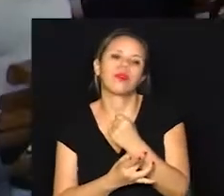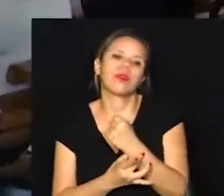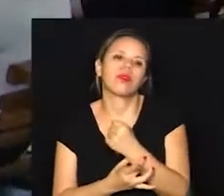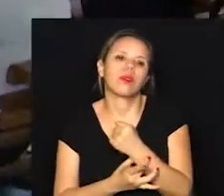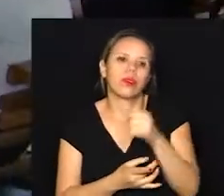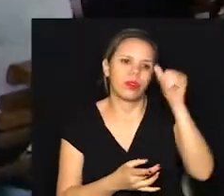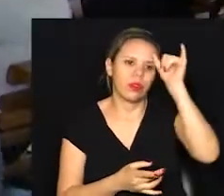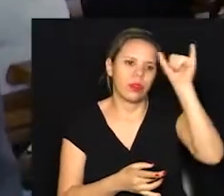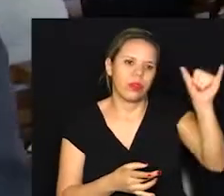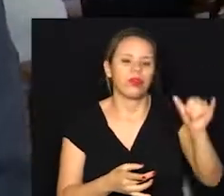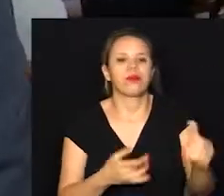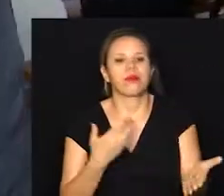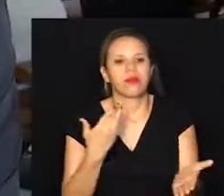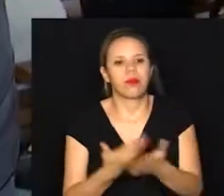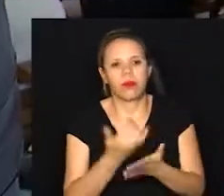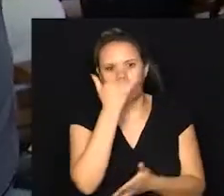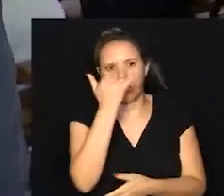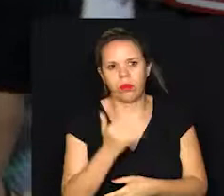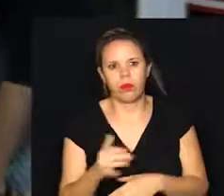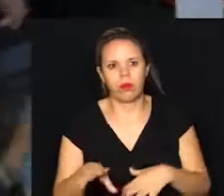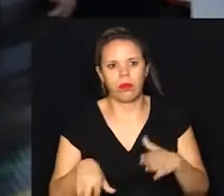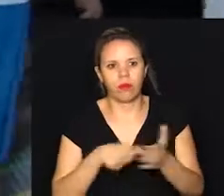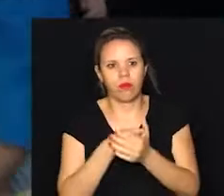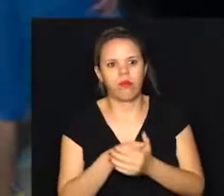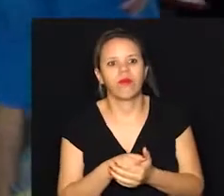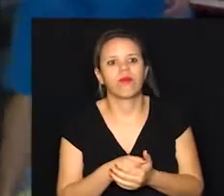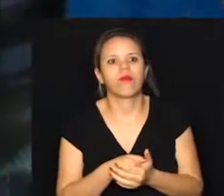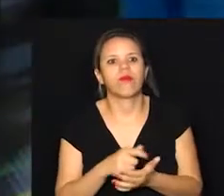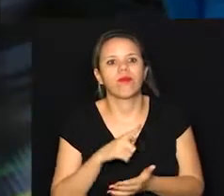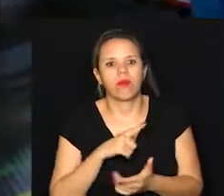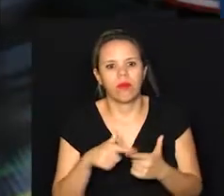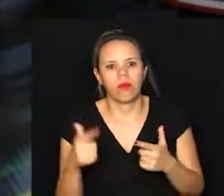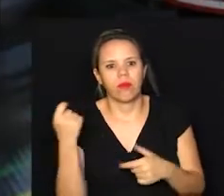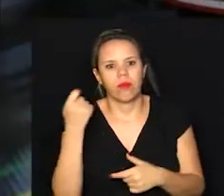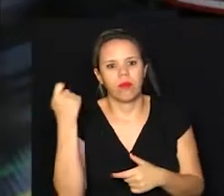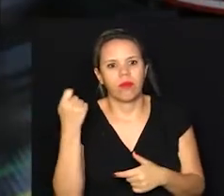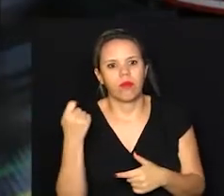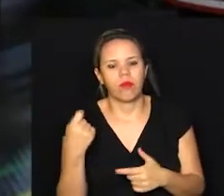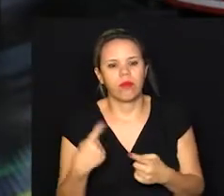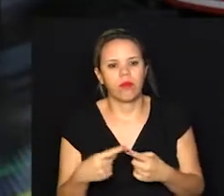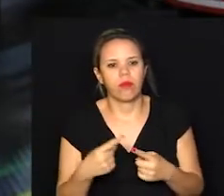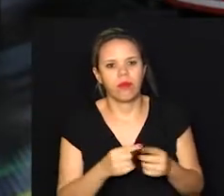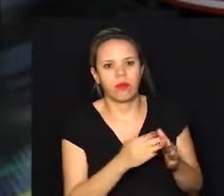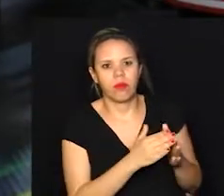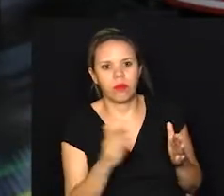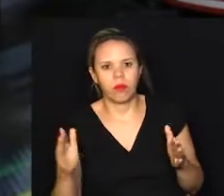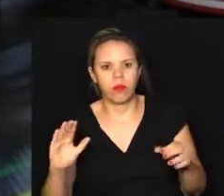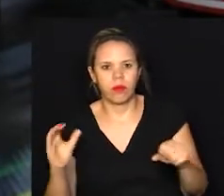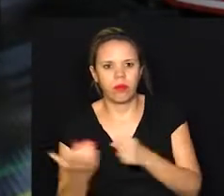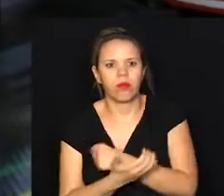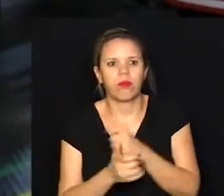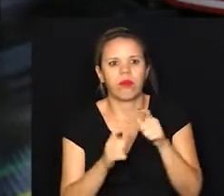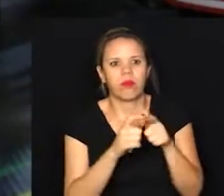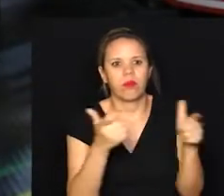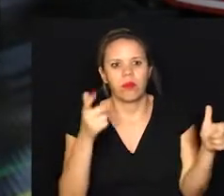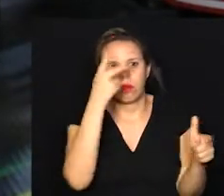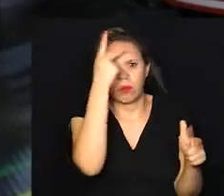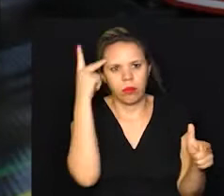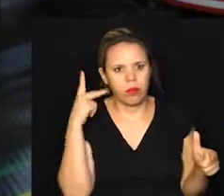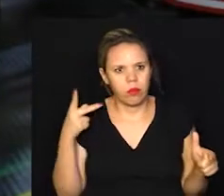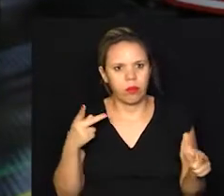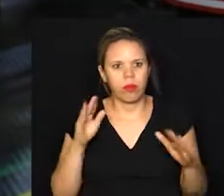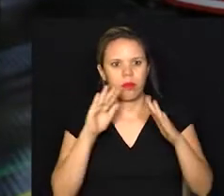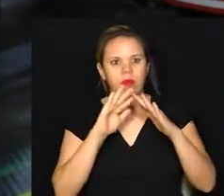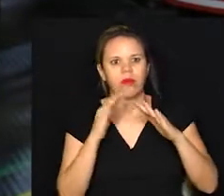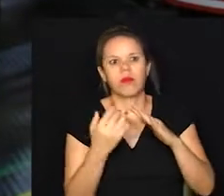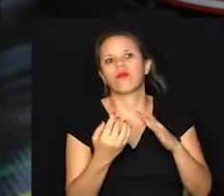seguro, evitando que ele caia num eventual golpe. Pois é, e tem um agravante nisso tudo, porque durante a pandemia, a maioria das pessoas